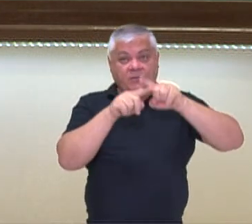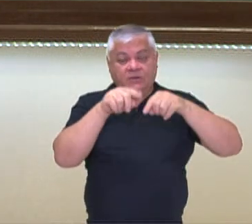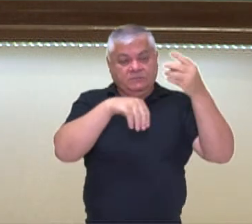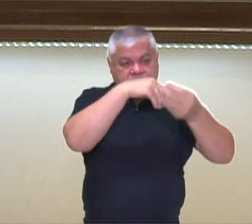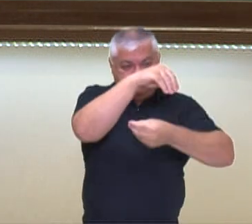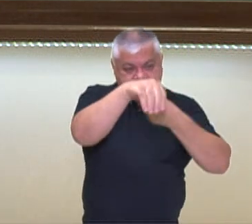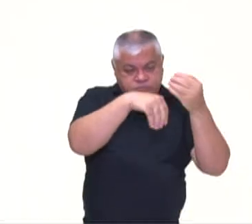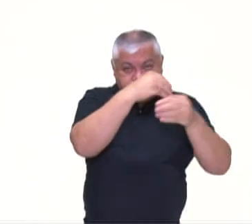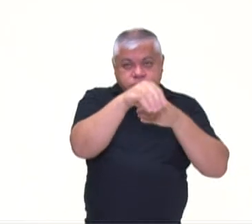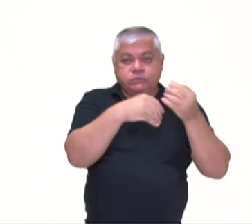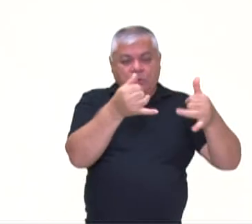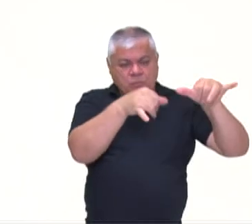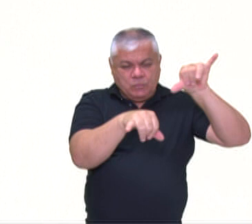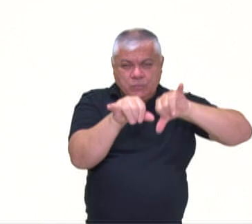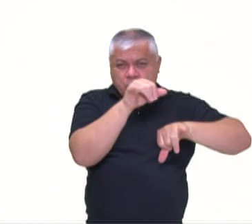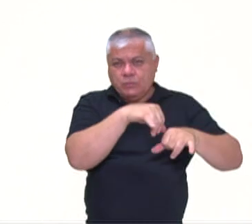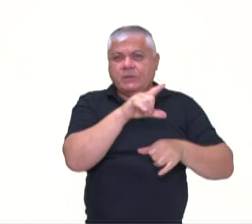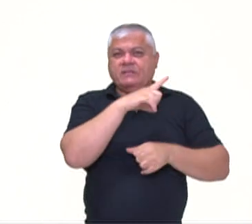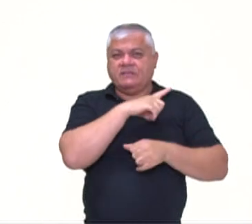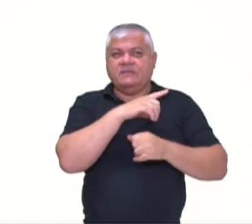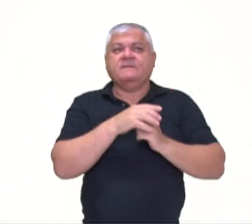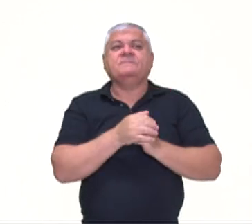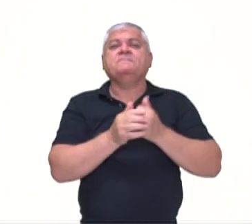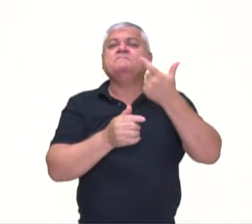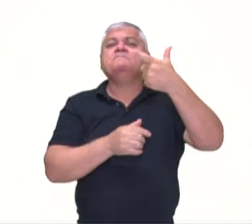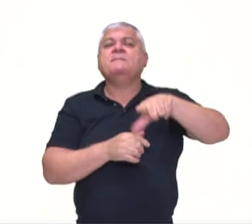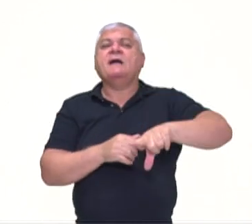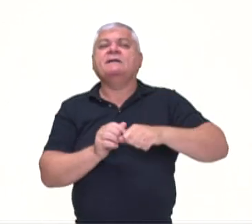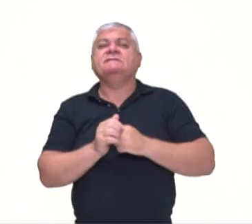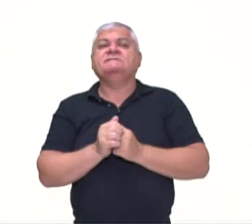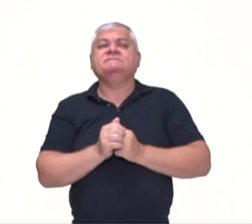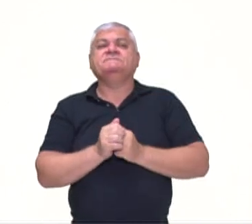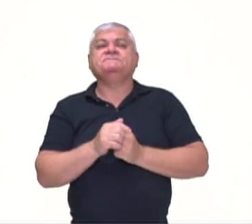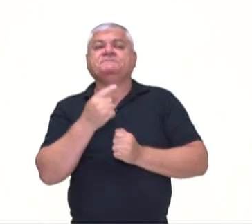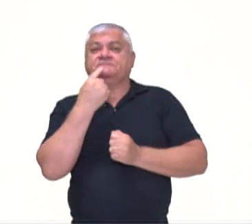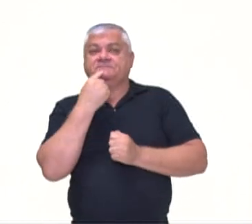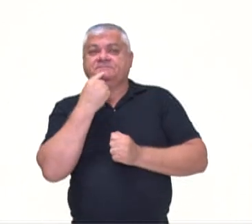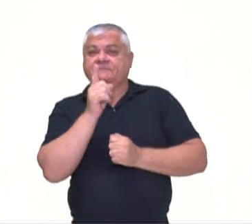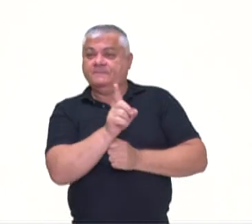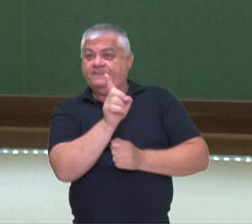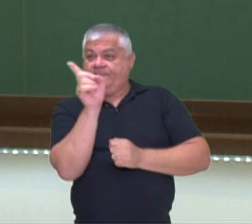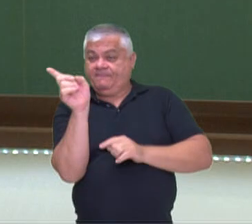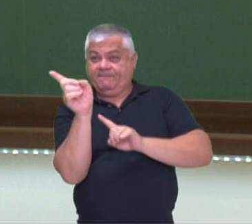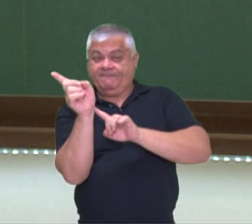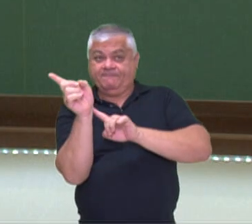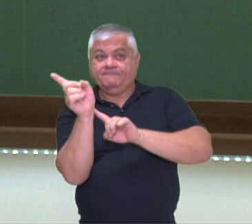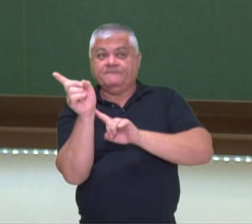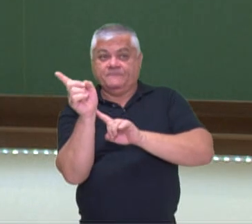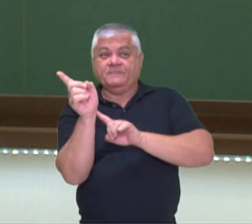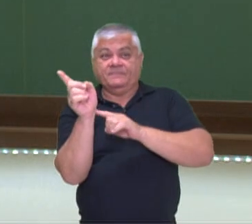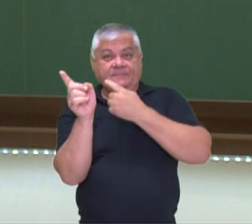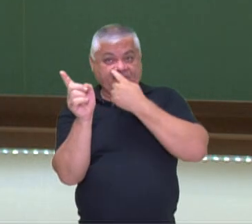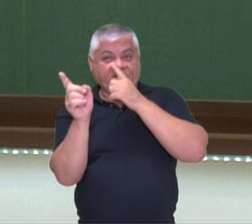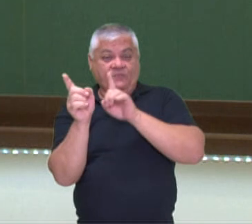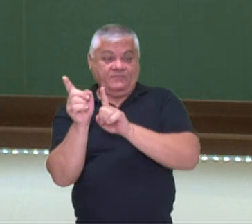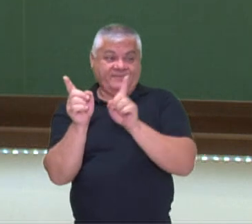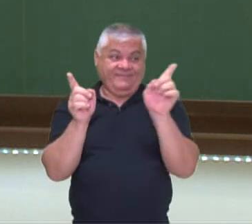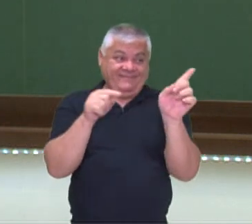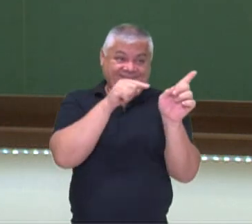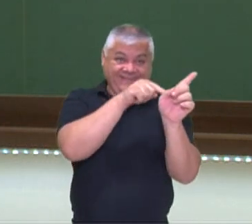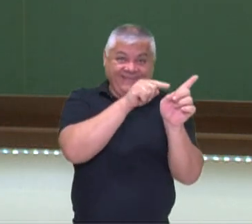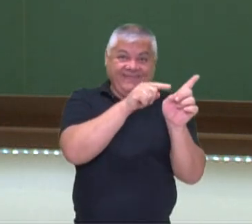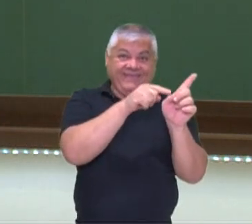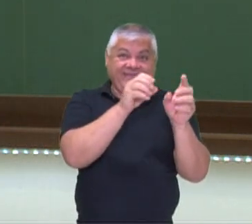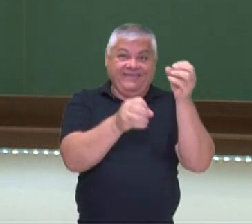Então, aqui são os coeficientes. O que mais que nós temos? Aqui, representado, como foi dito, né, como nós já